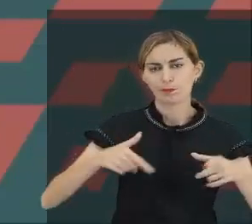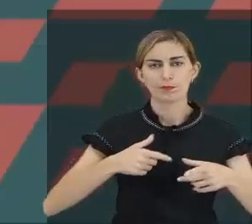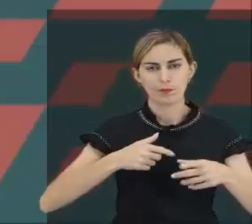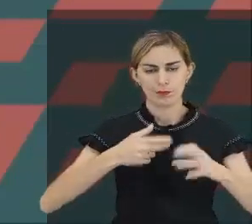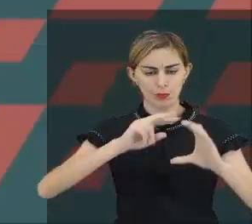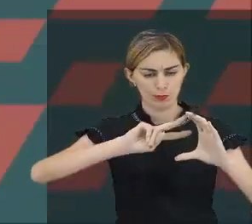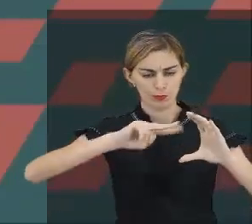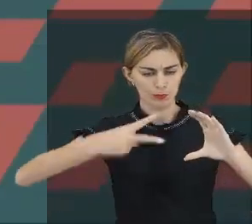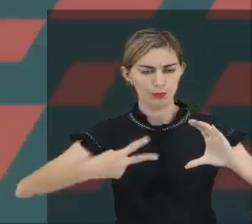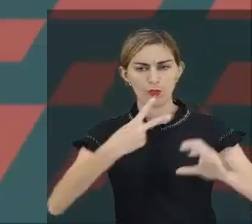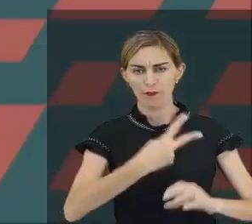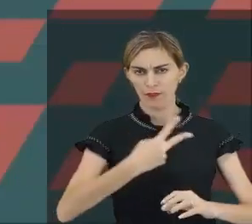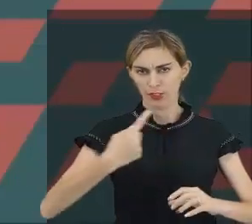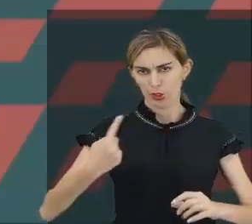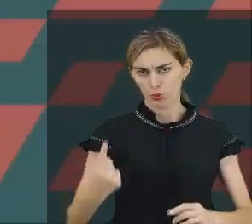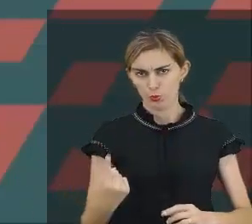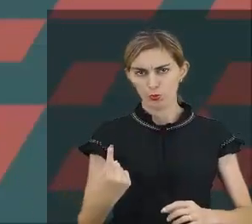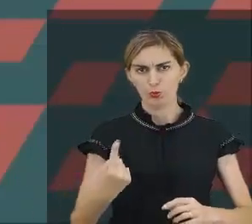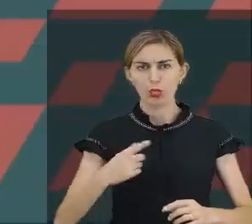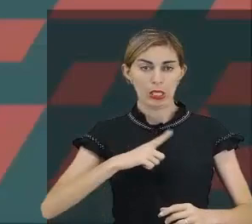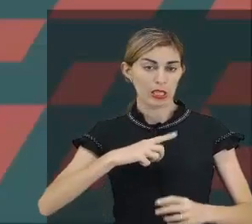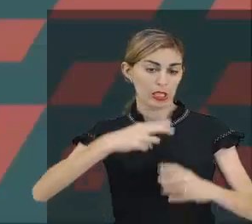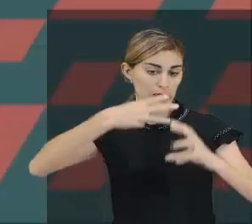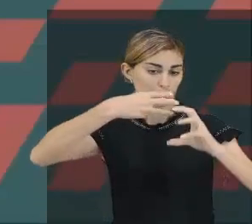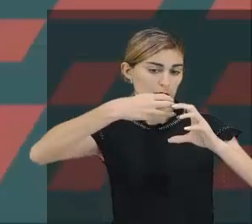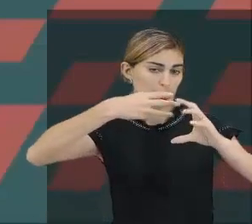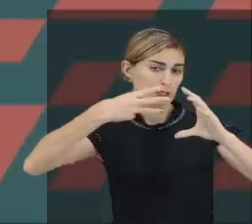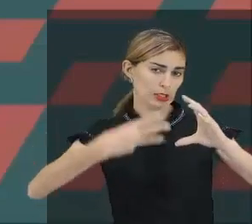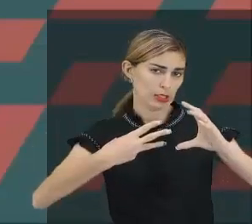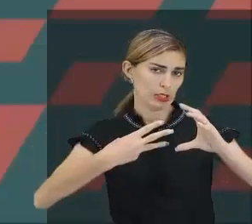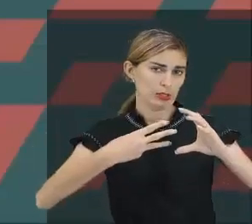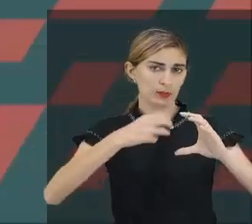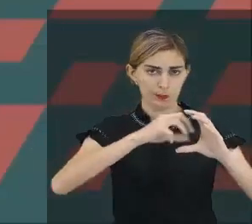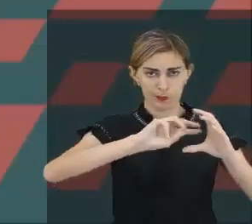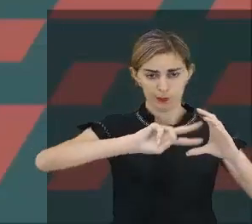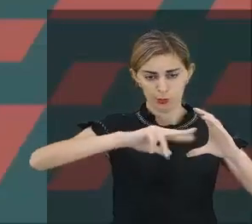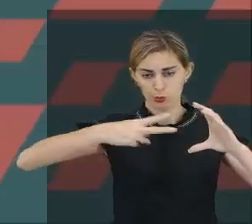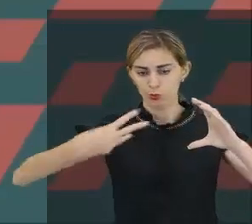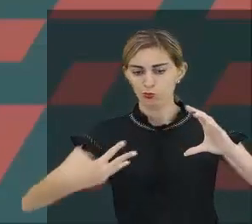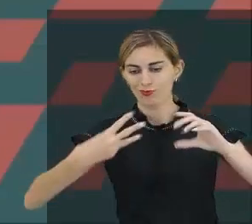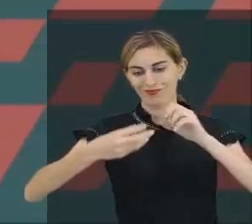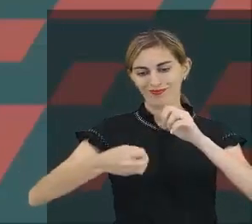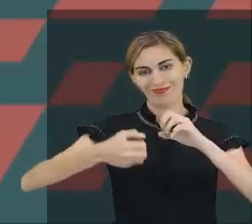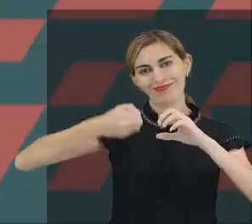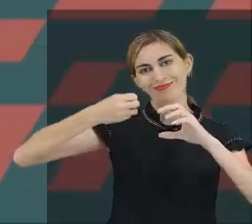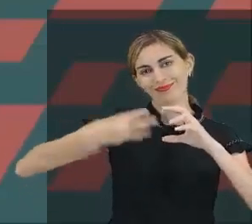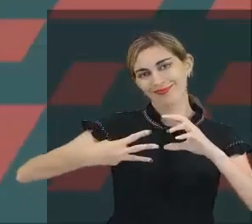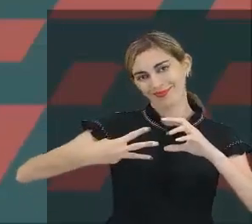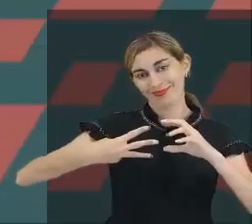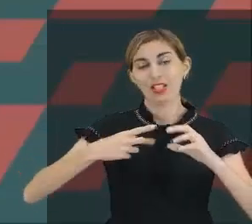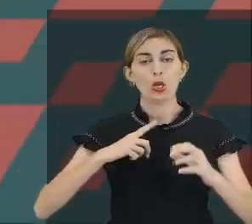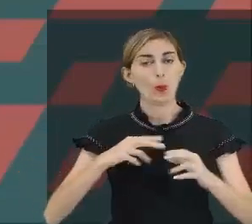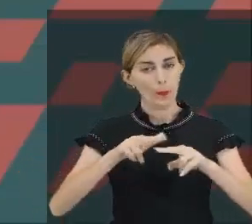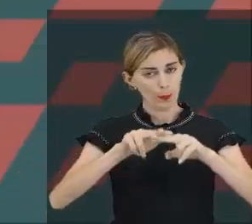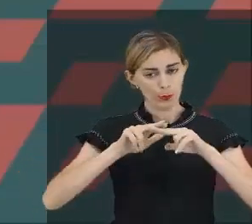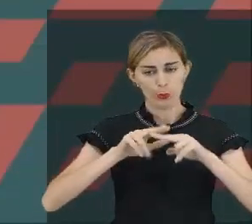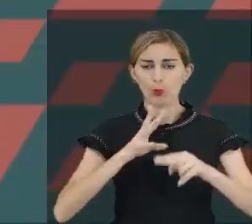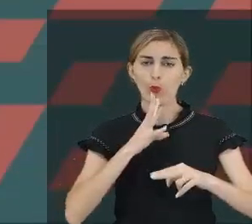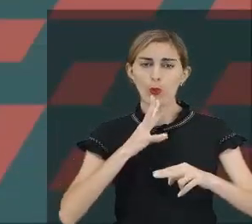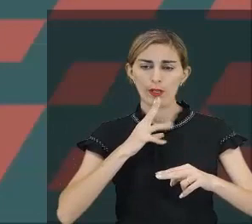inespecíficas, o cromossomo 21 desses indivíduos possui 3 cromossomos, por isso que é conhecido como trissomia do cromossomo